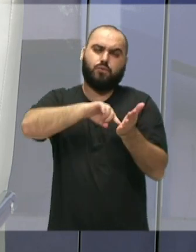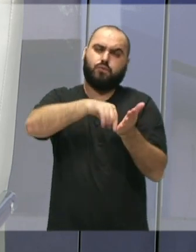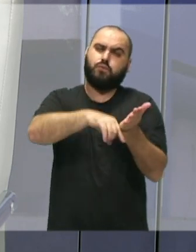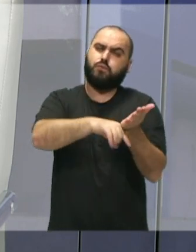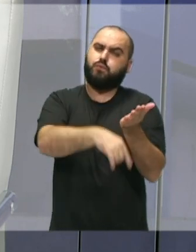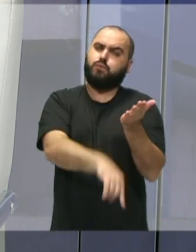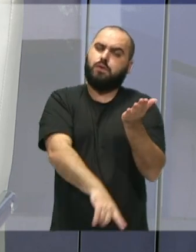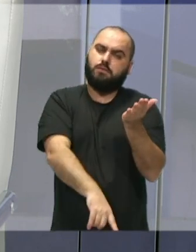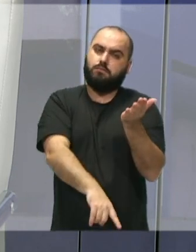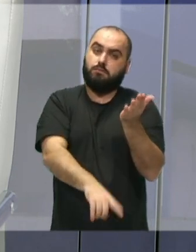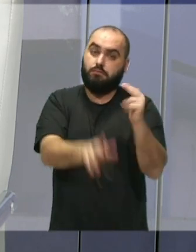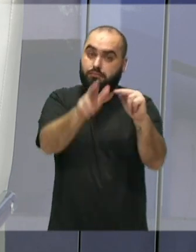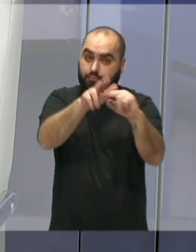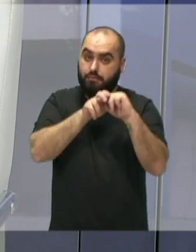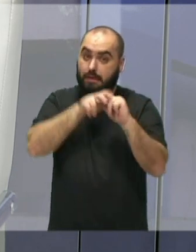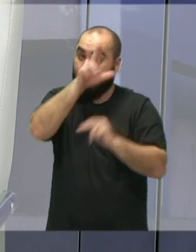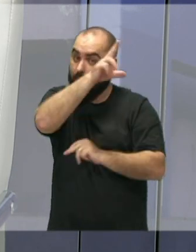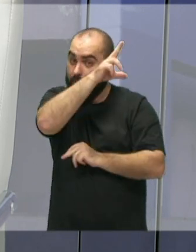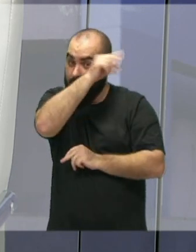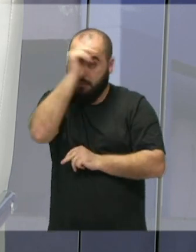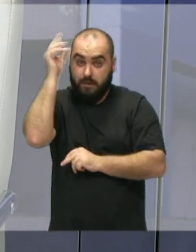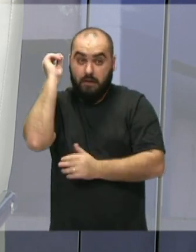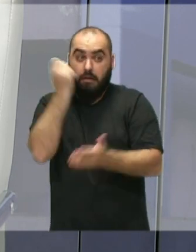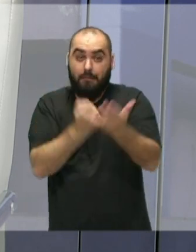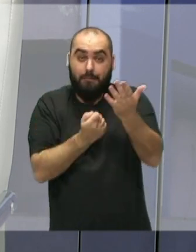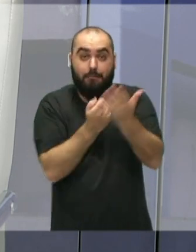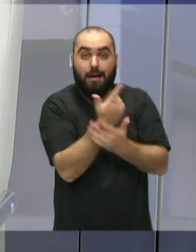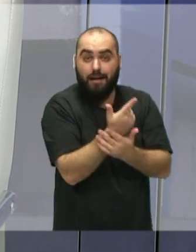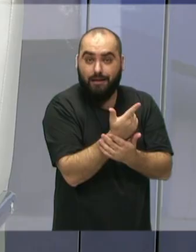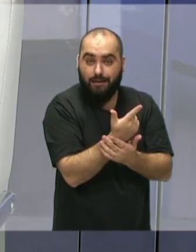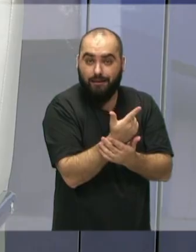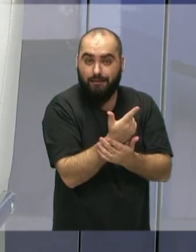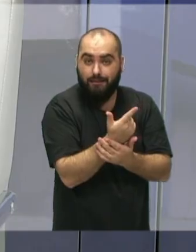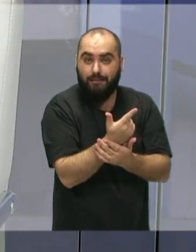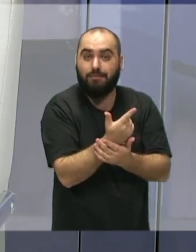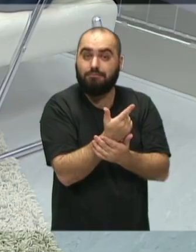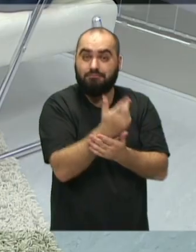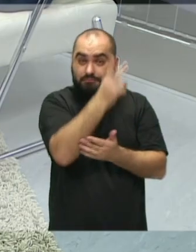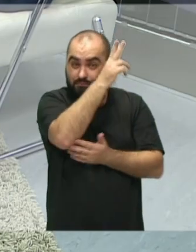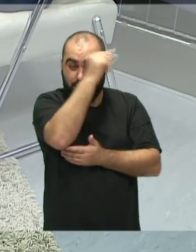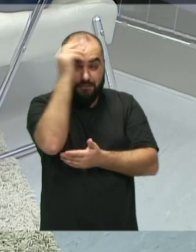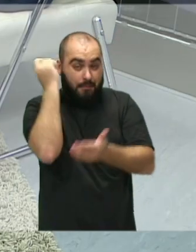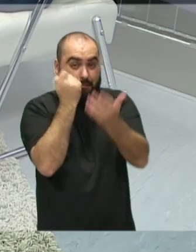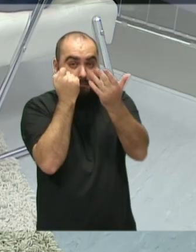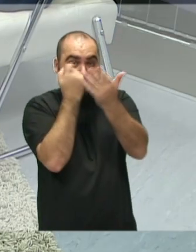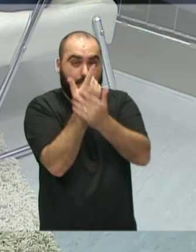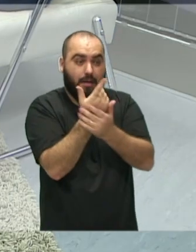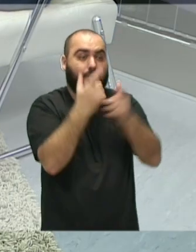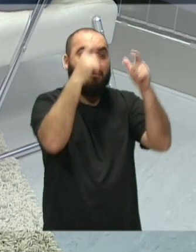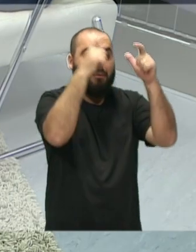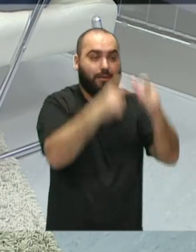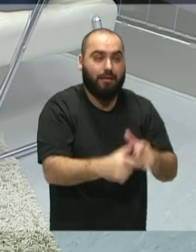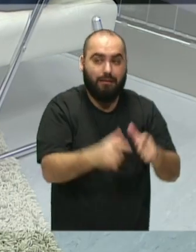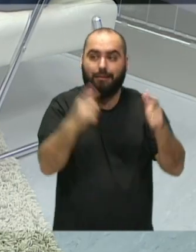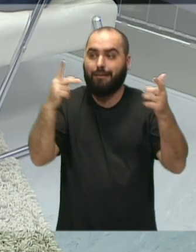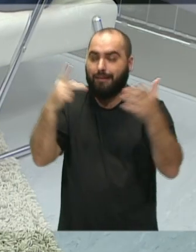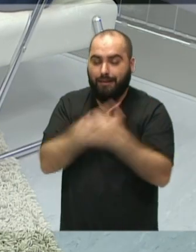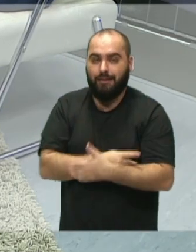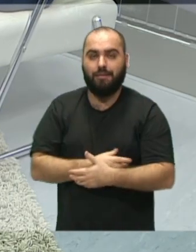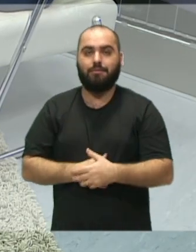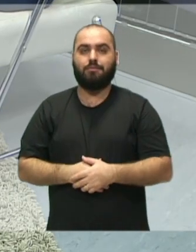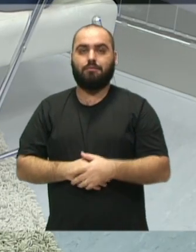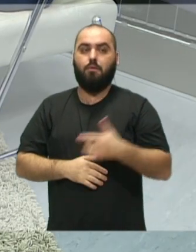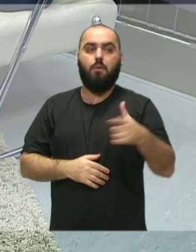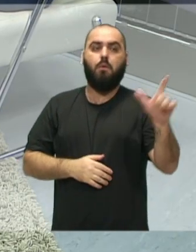E o fato da prefeitura estar bancando esses profissionais e eles estarem em lugares irregulares, e alguns, inclusive, não tão